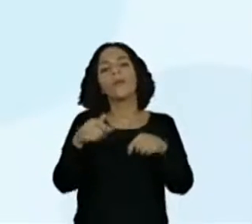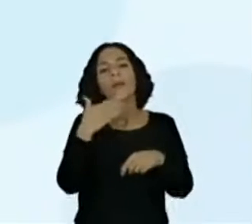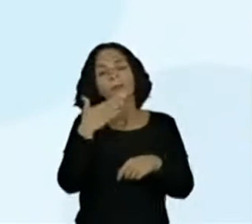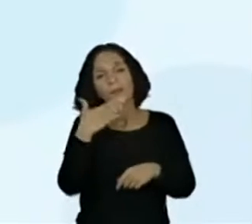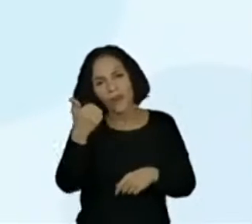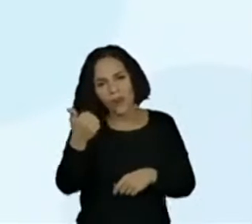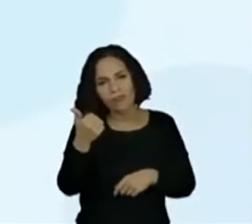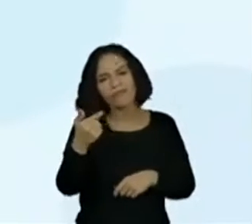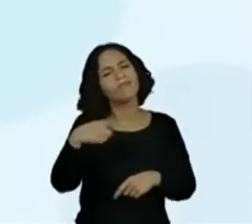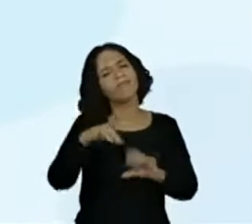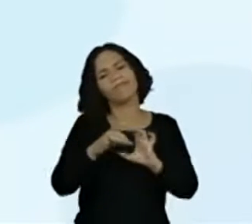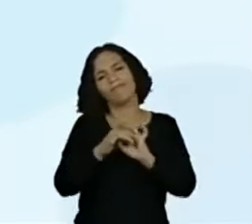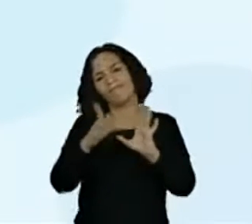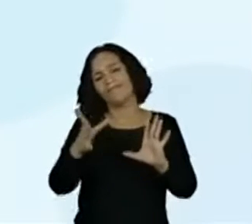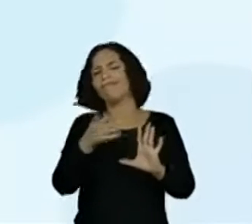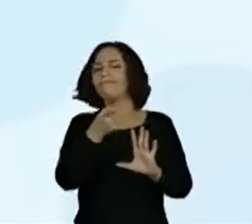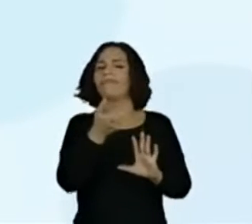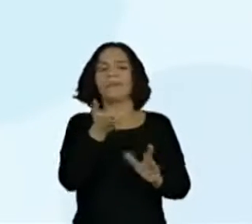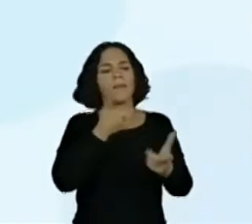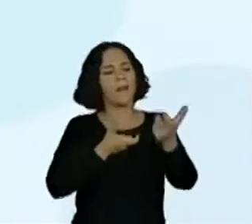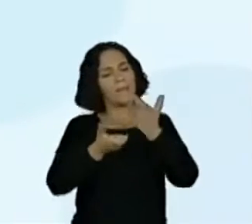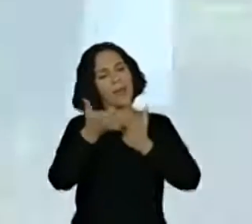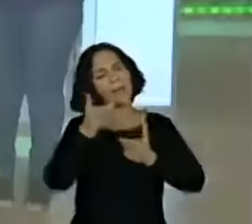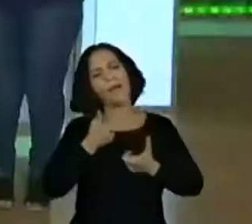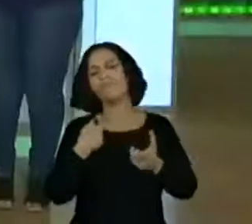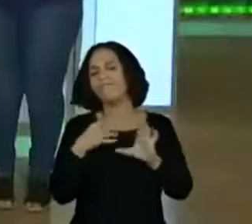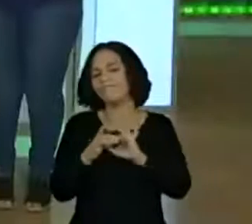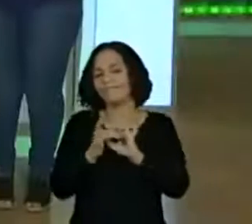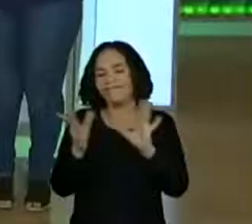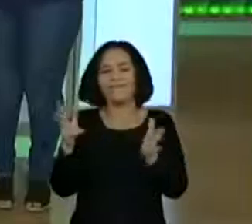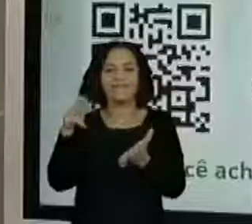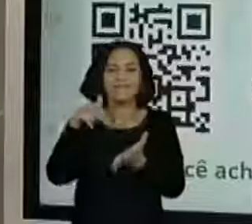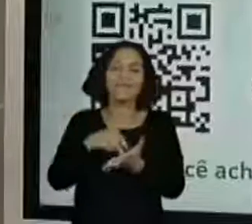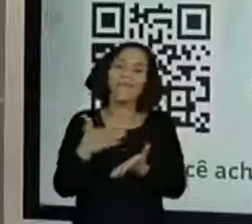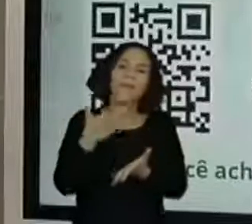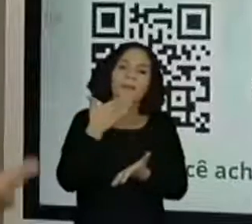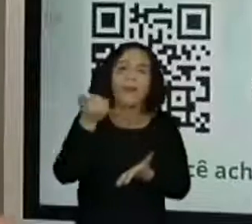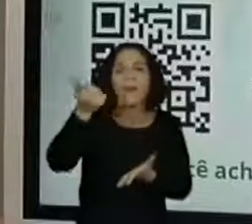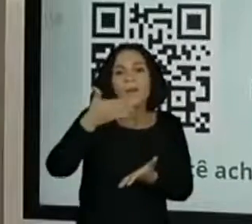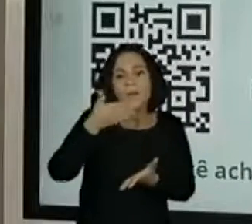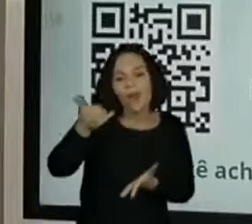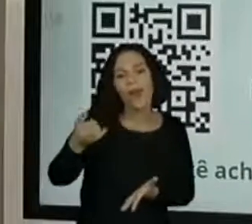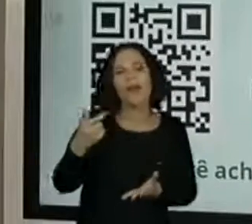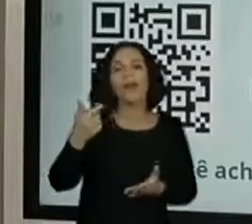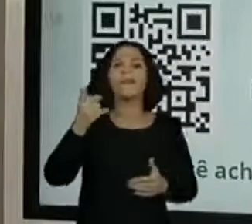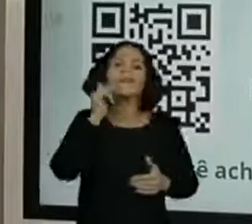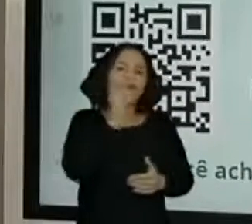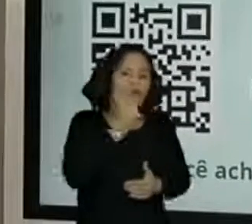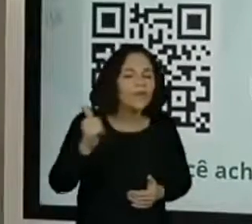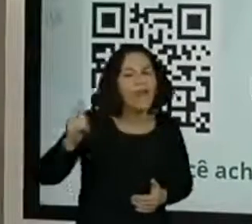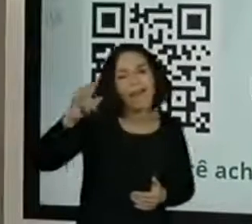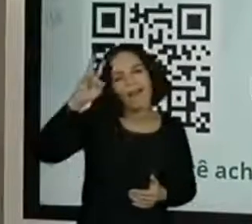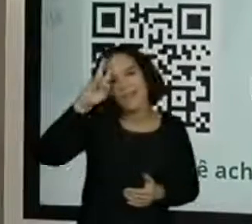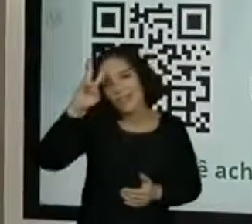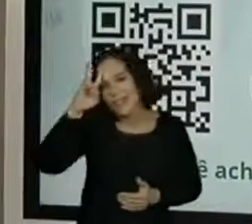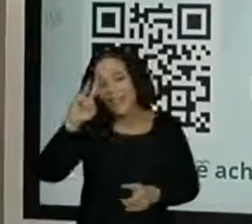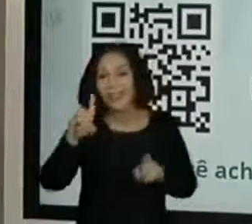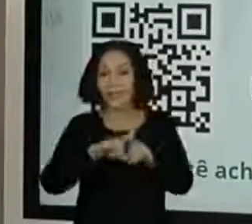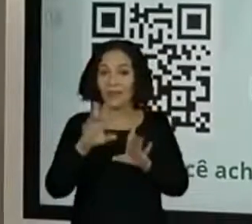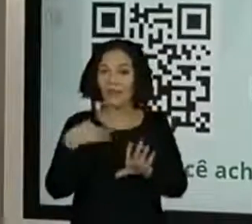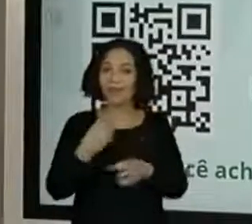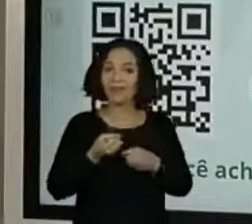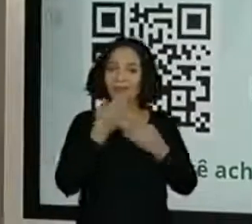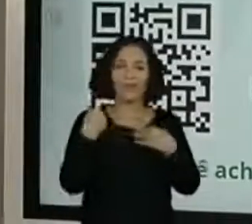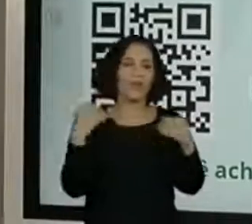e a gente está sempre aqui à disposição de vocês, querendo muito contar essas histórias, e eu particularmente já contei para